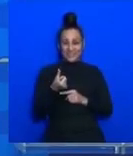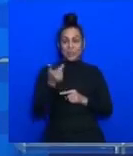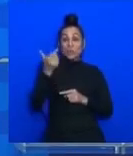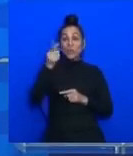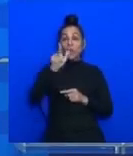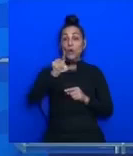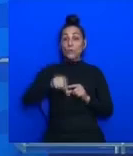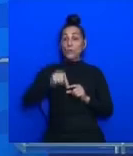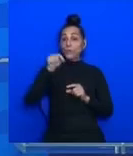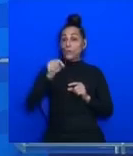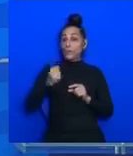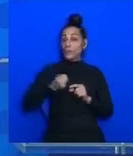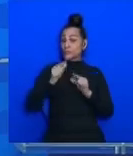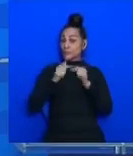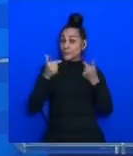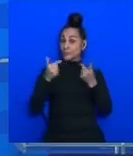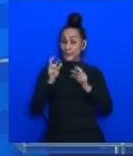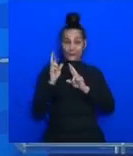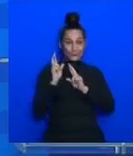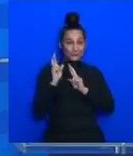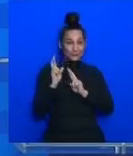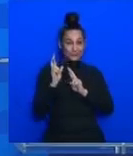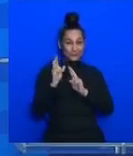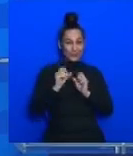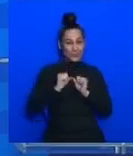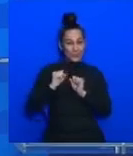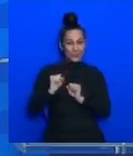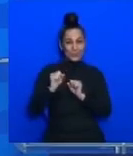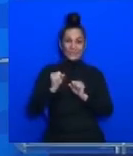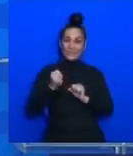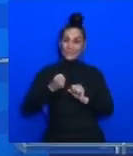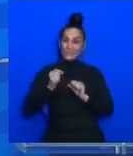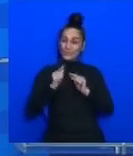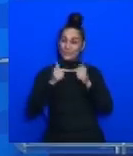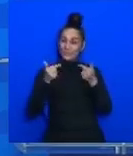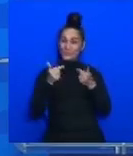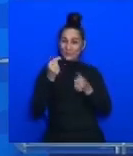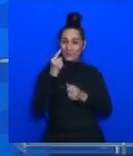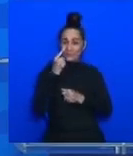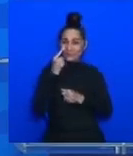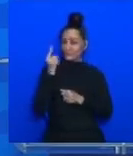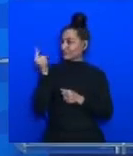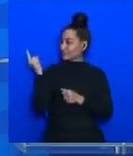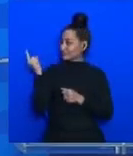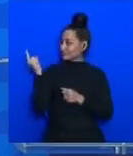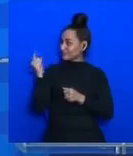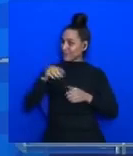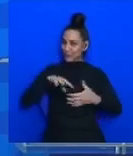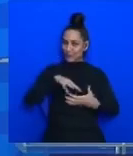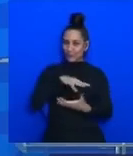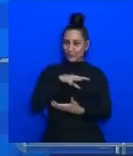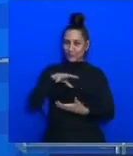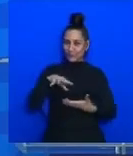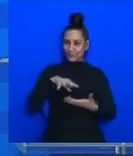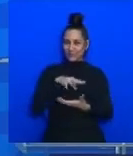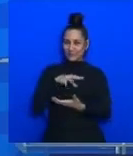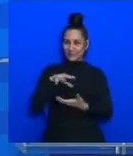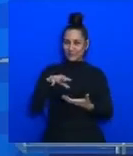o próximo trevo? Cruze os dedos. Pode ser o seu número da sorte. Globo girando, vem